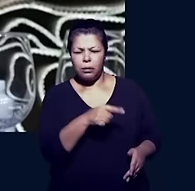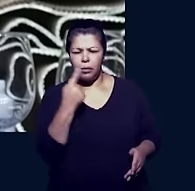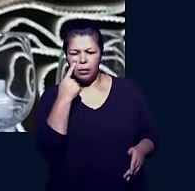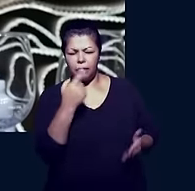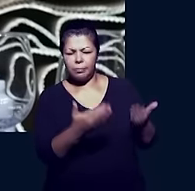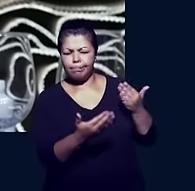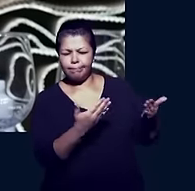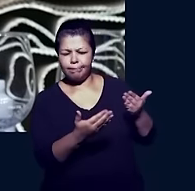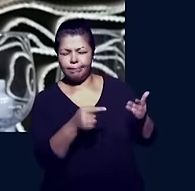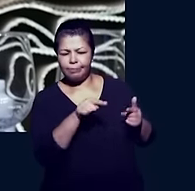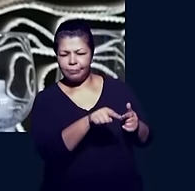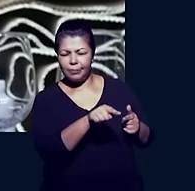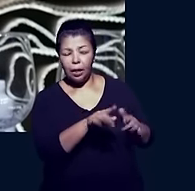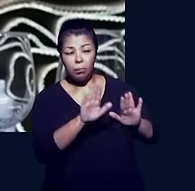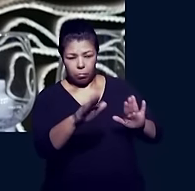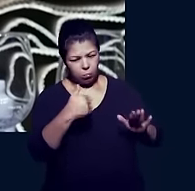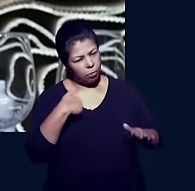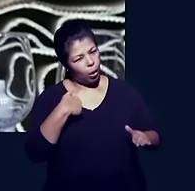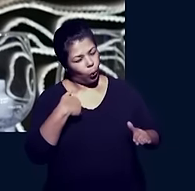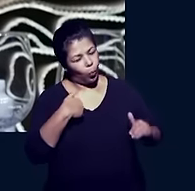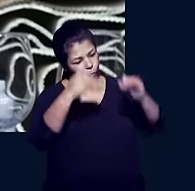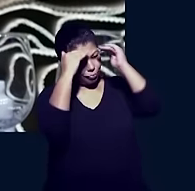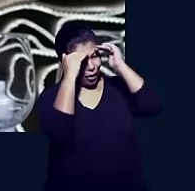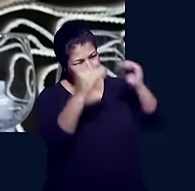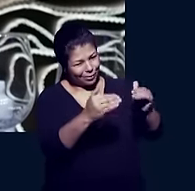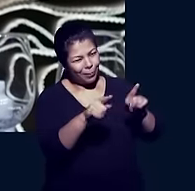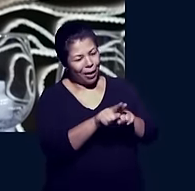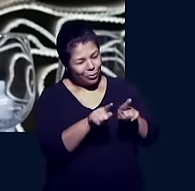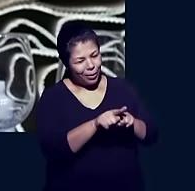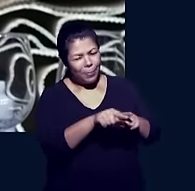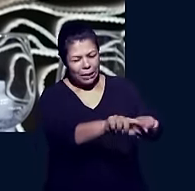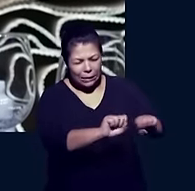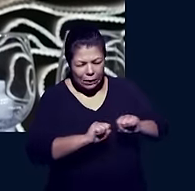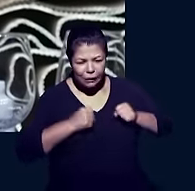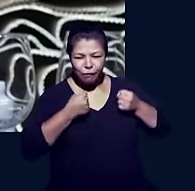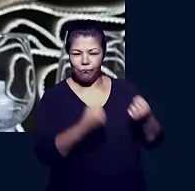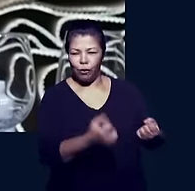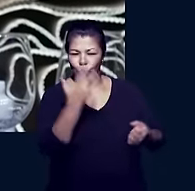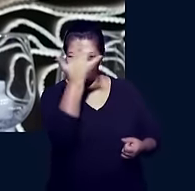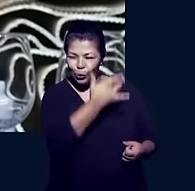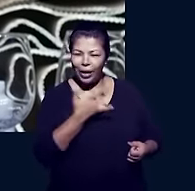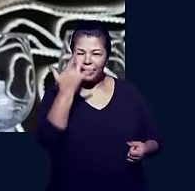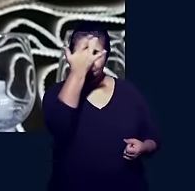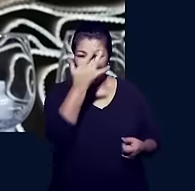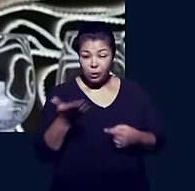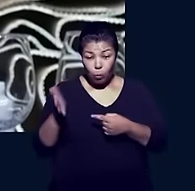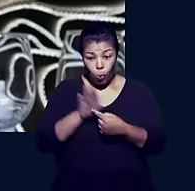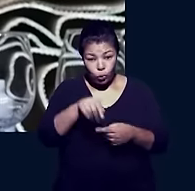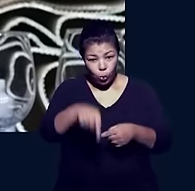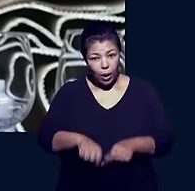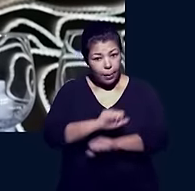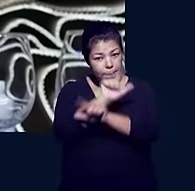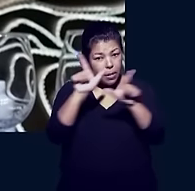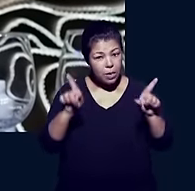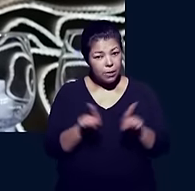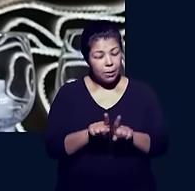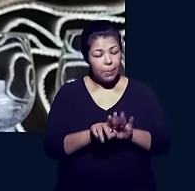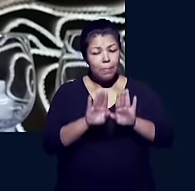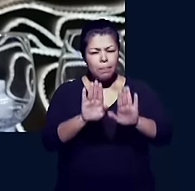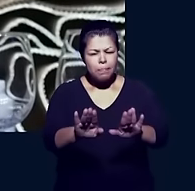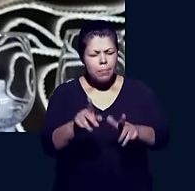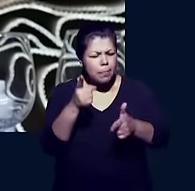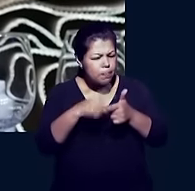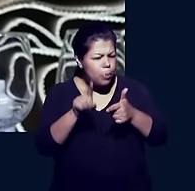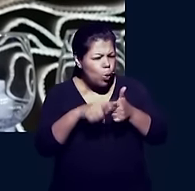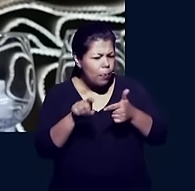com louvo todo o esforço que o ministro hadad né tem feito e mostrou aqui essa manhã de novo etc mas o o problema básico